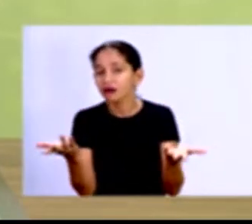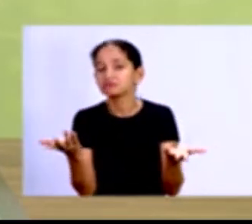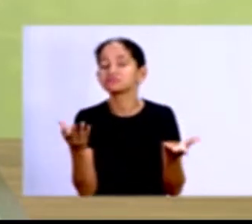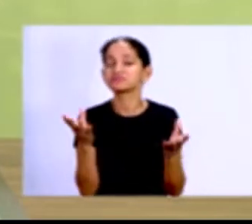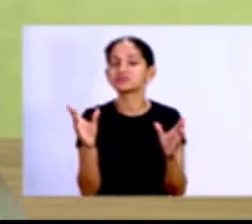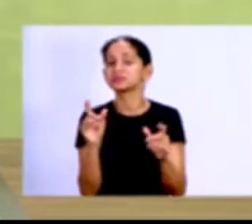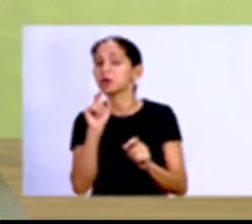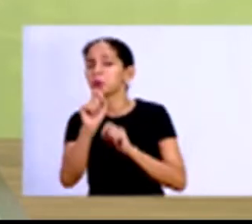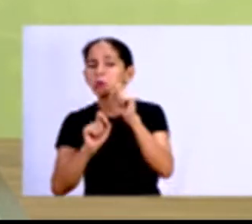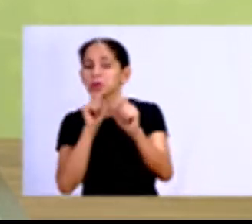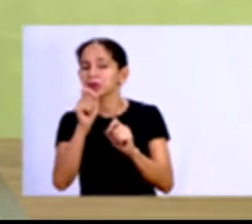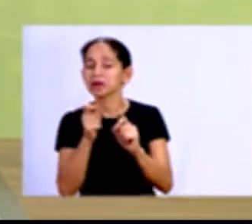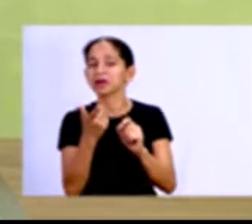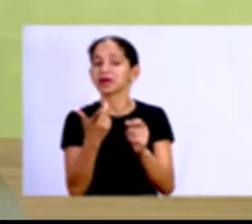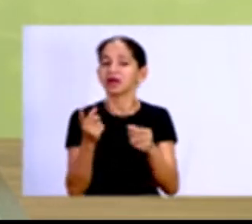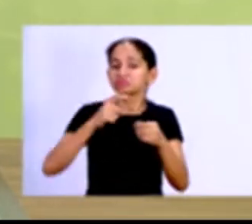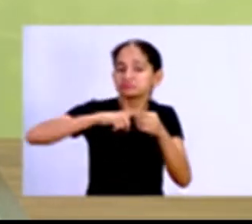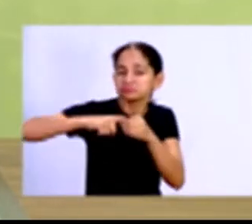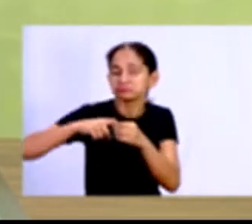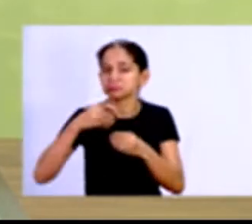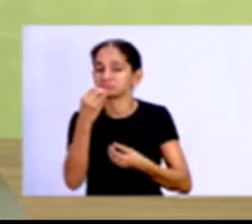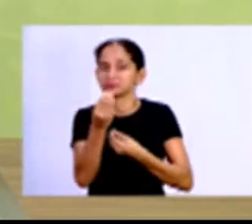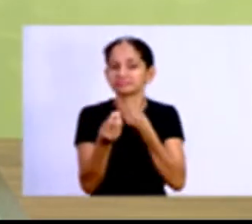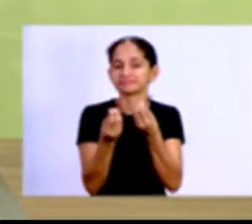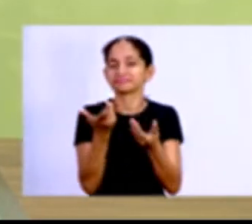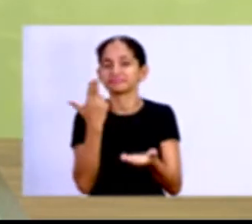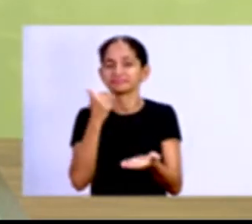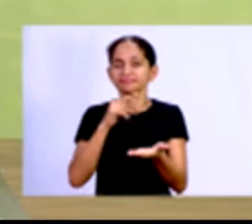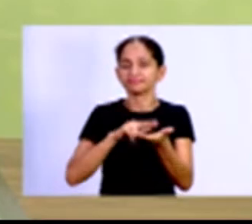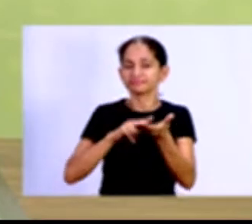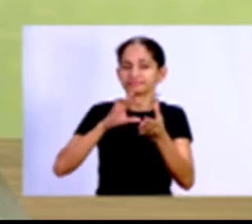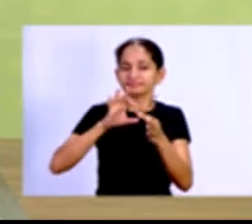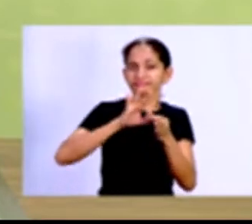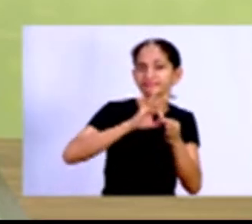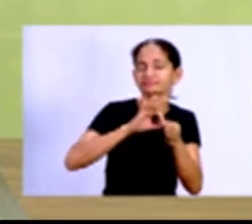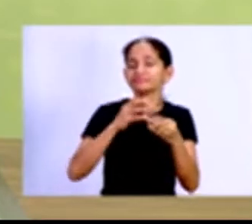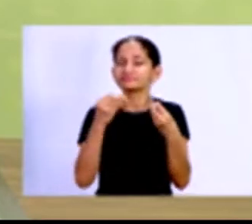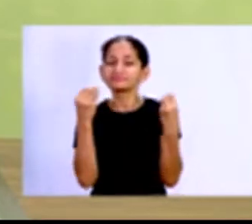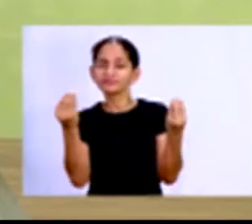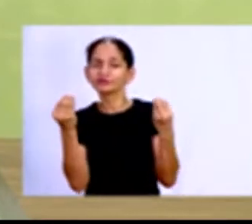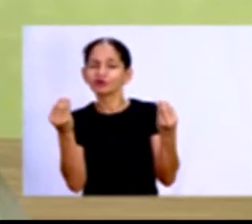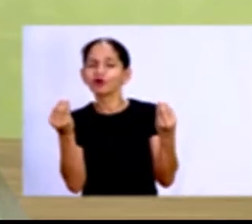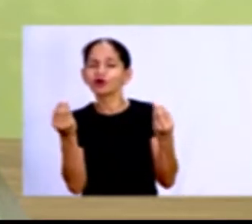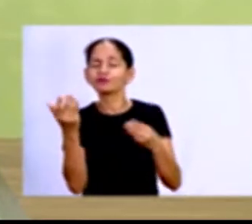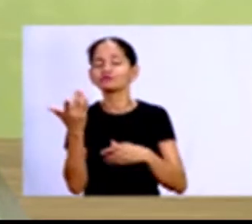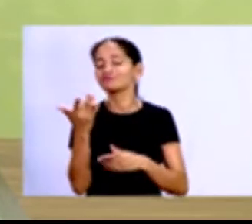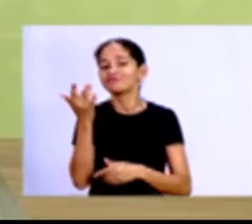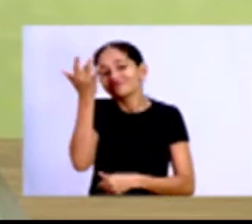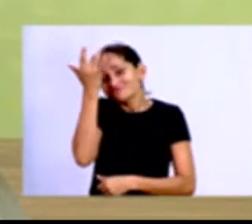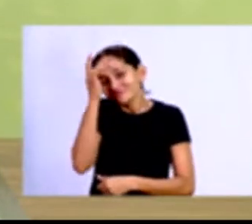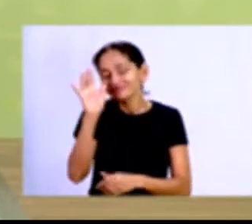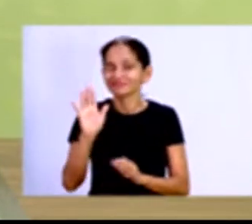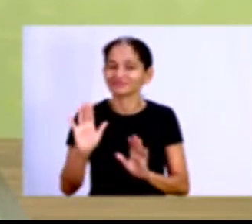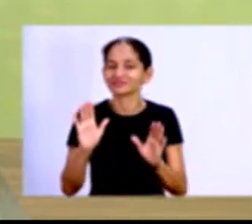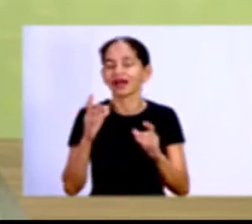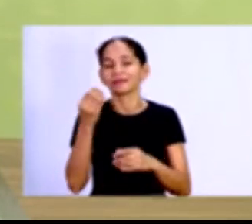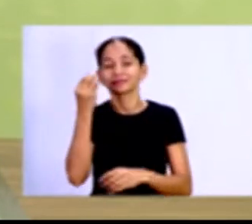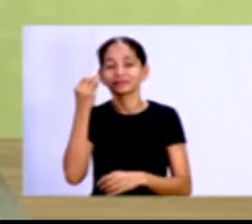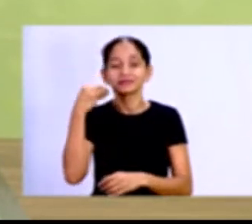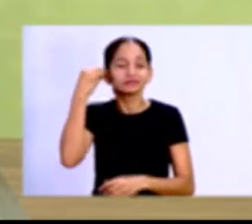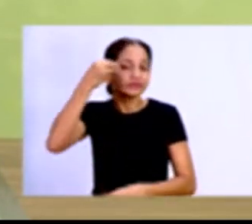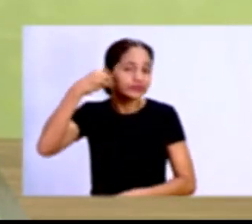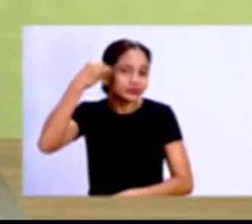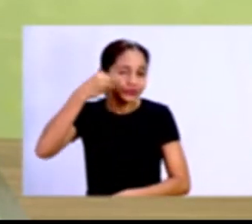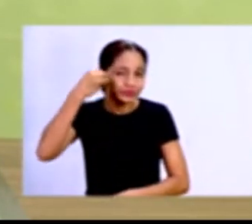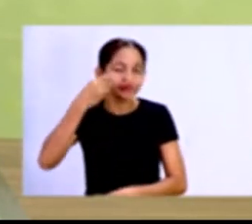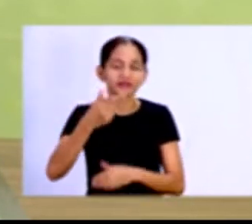um consórcio, é um título, uma carta de crédito, é um título do Tesouro Nacional. Mas se for fazer esse tipo de